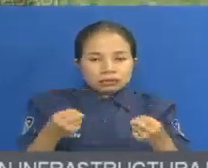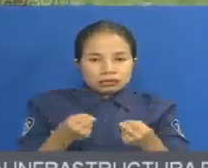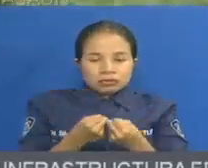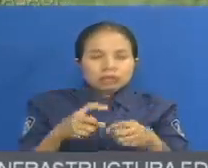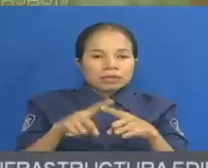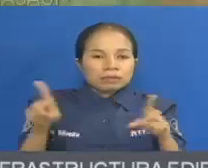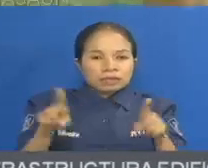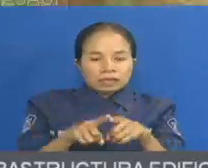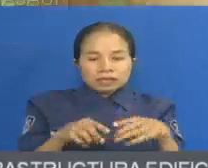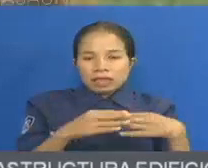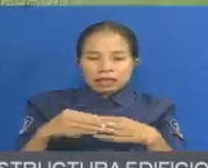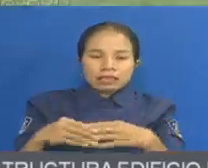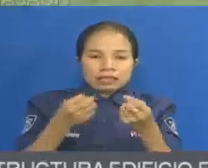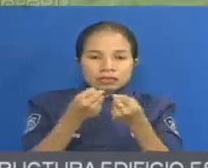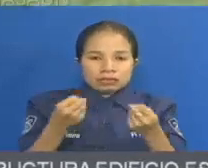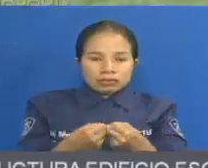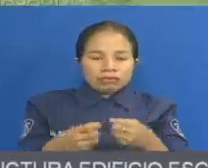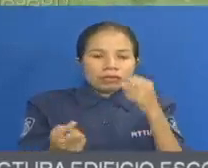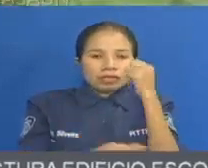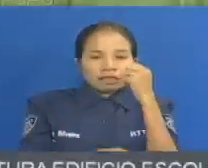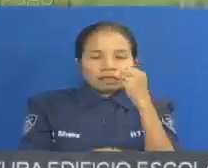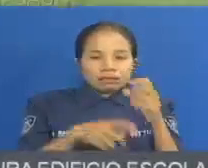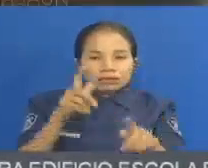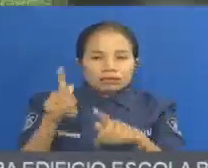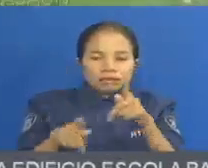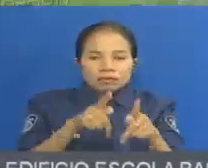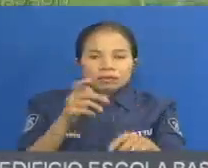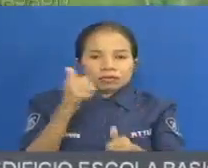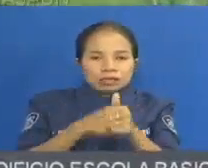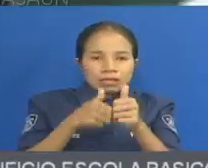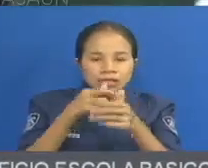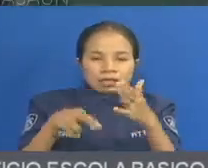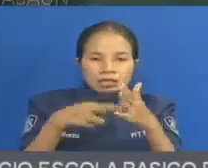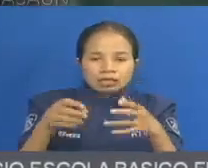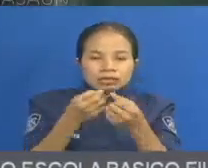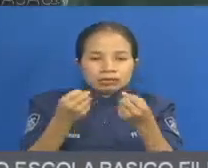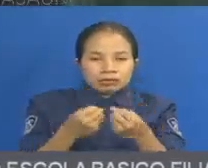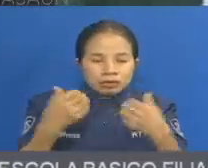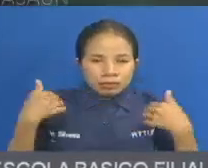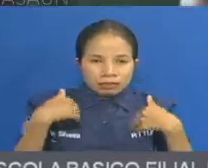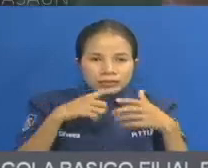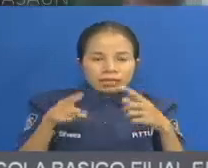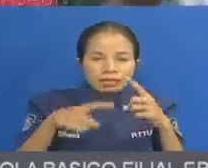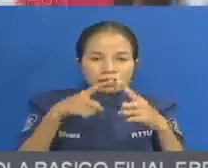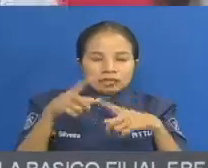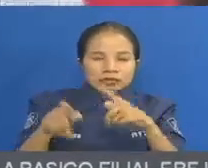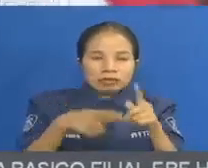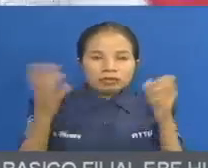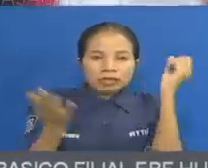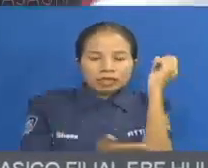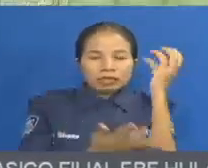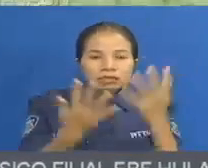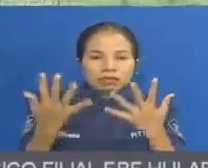mas be a nessa líder suco se fosansão ba nia comunidade tui regra suco nebe maka iha ona wahira comunidade tesi no